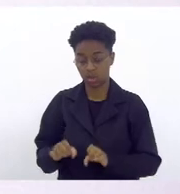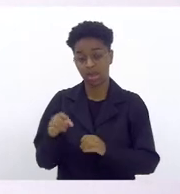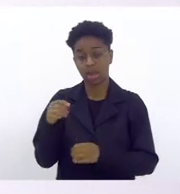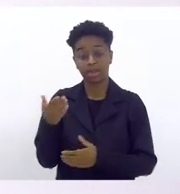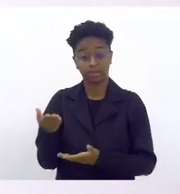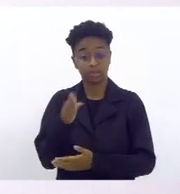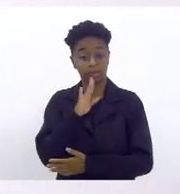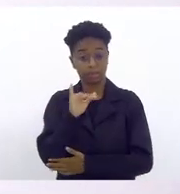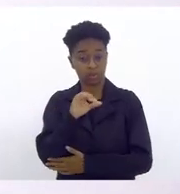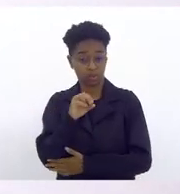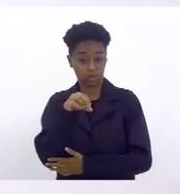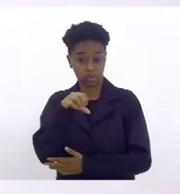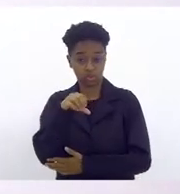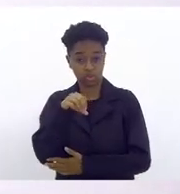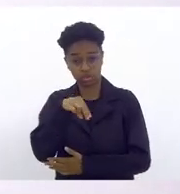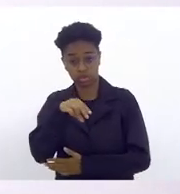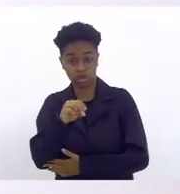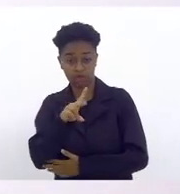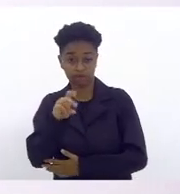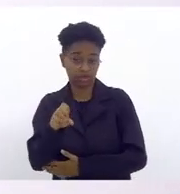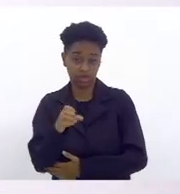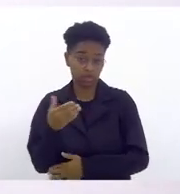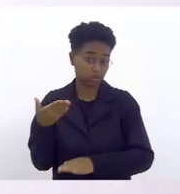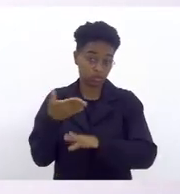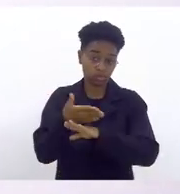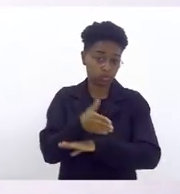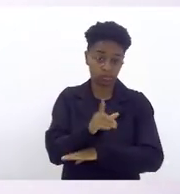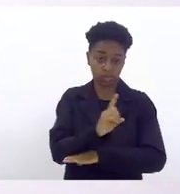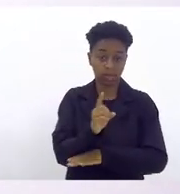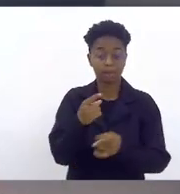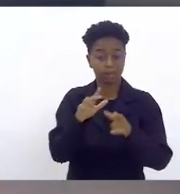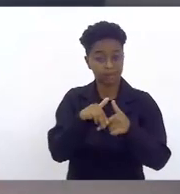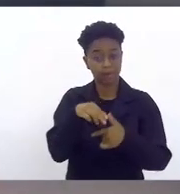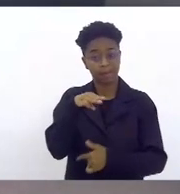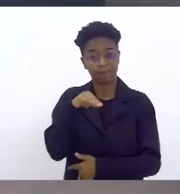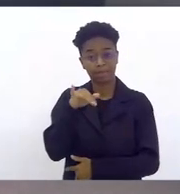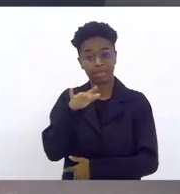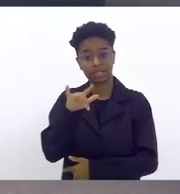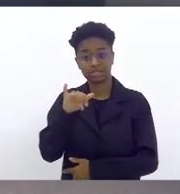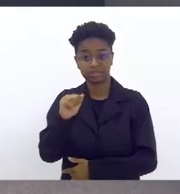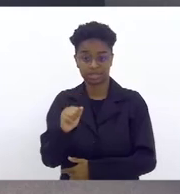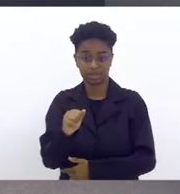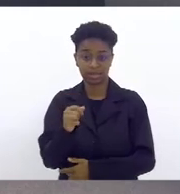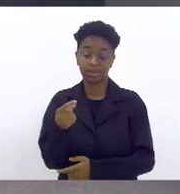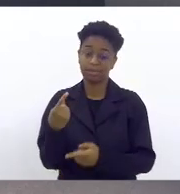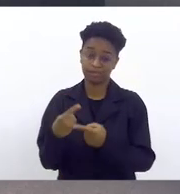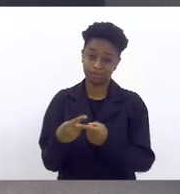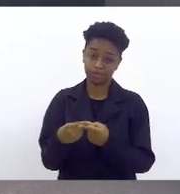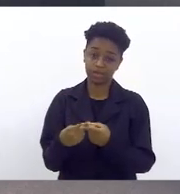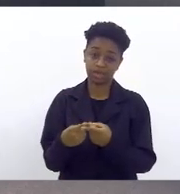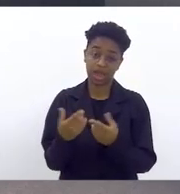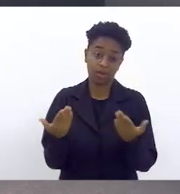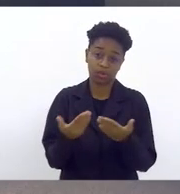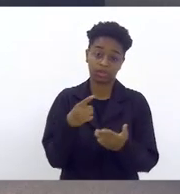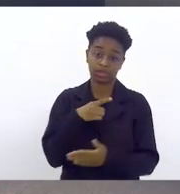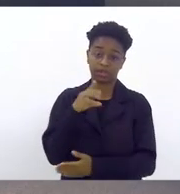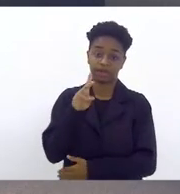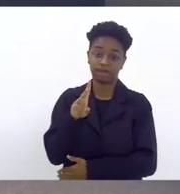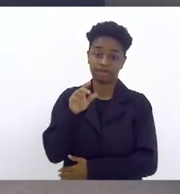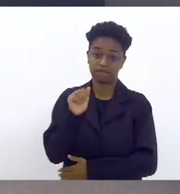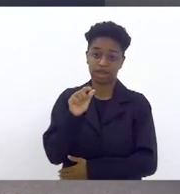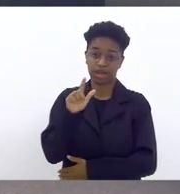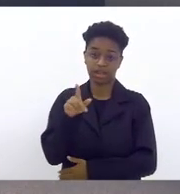Milícia hoje fatura mais de um bilhão a informação que eu tenho que me passar hoje está em Valinhos